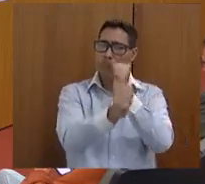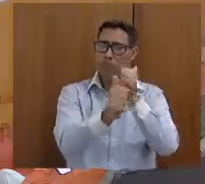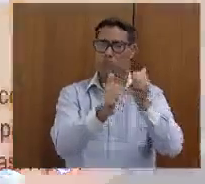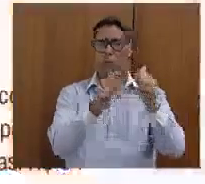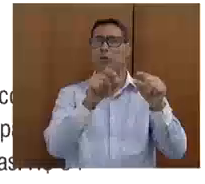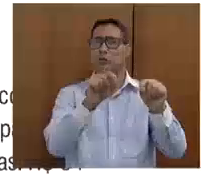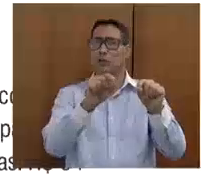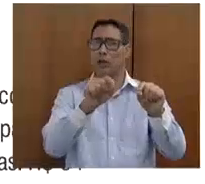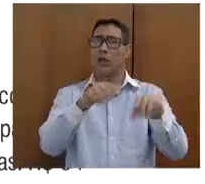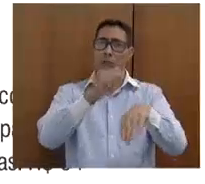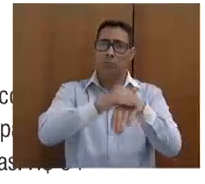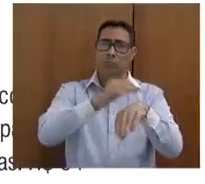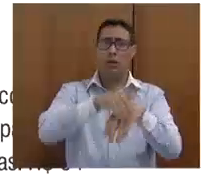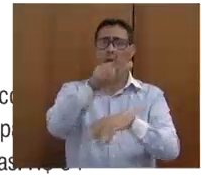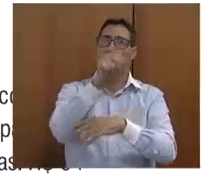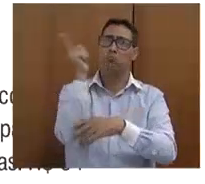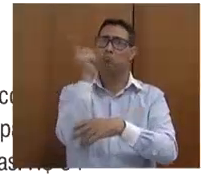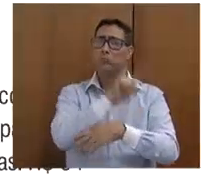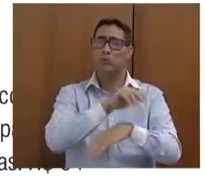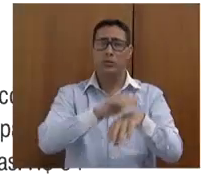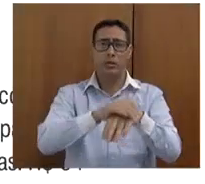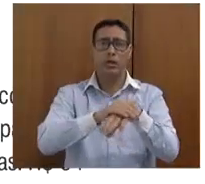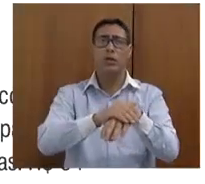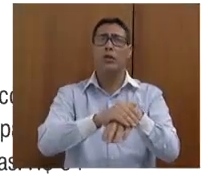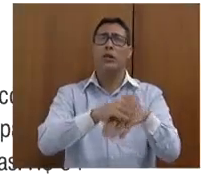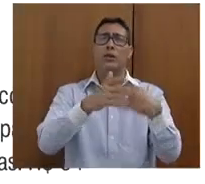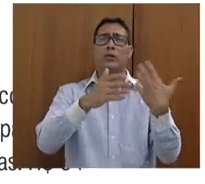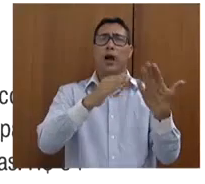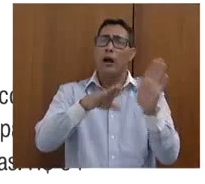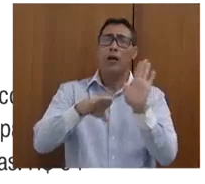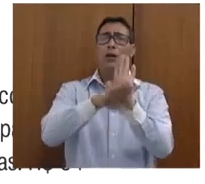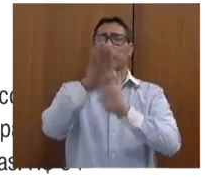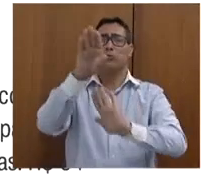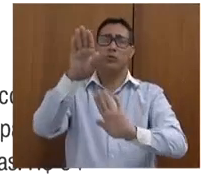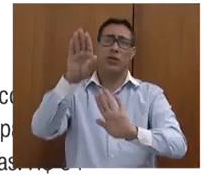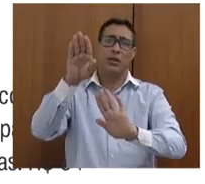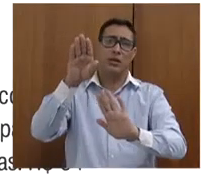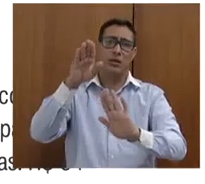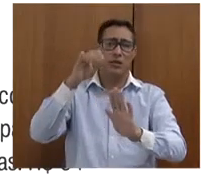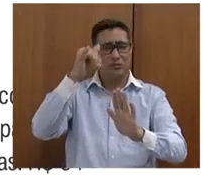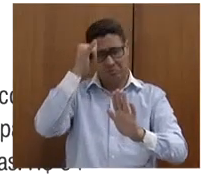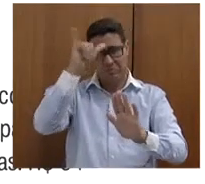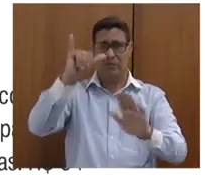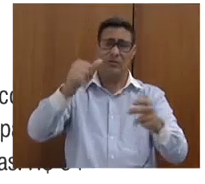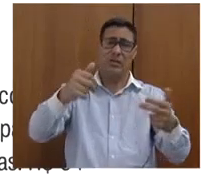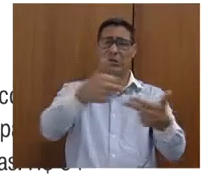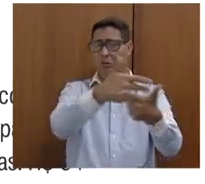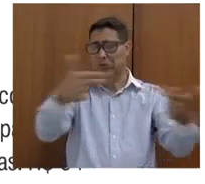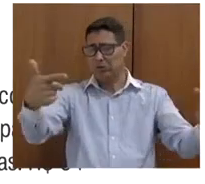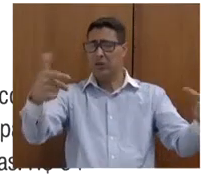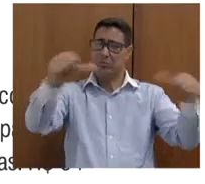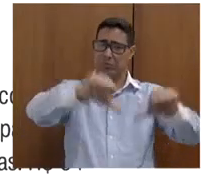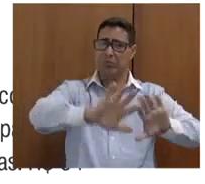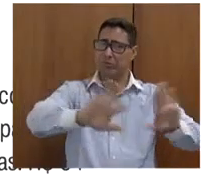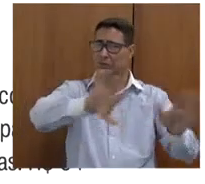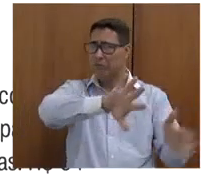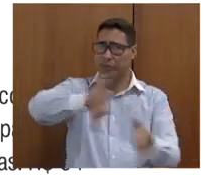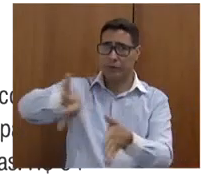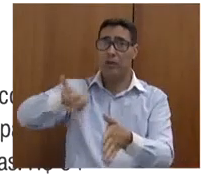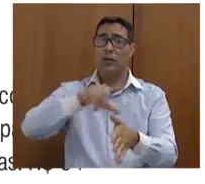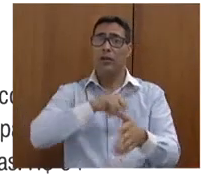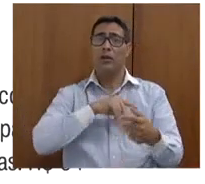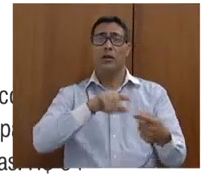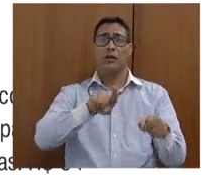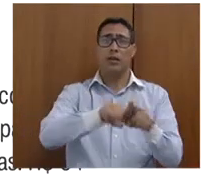que consigamos é vencer o aspecto da violência escolar então nós temos